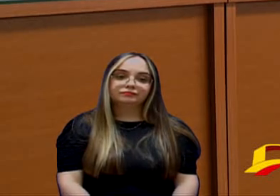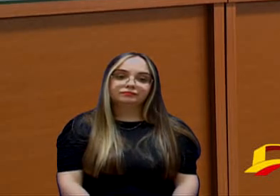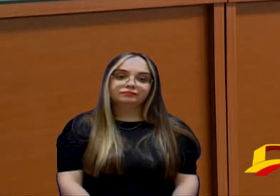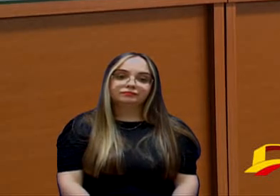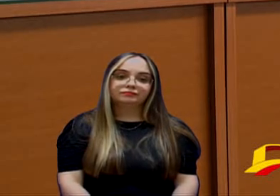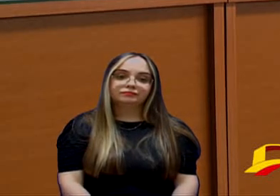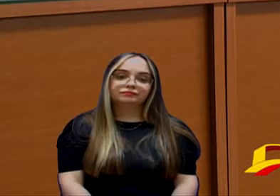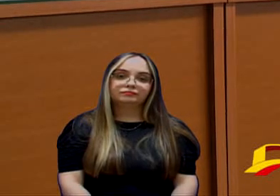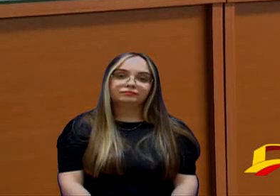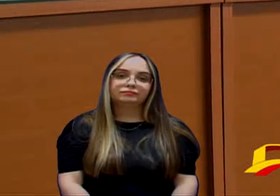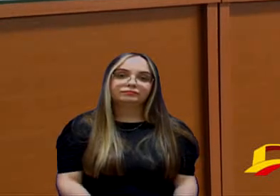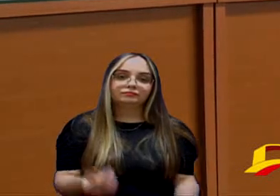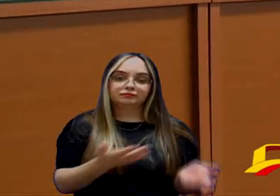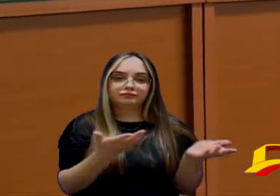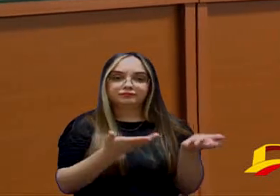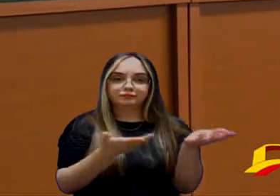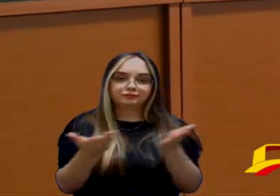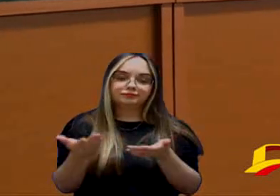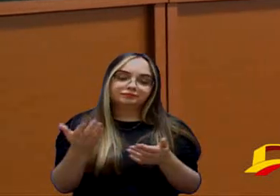Tribuna